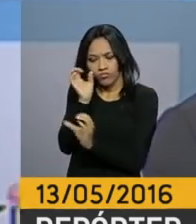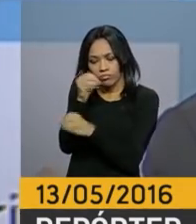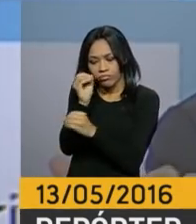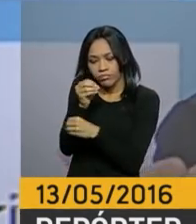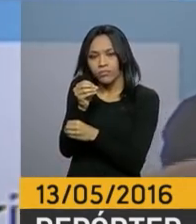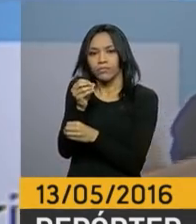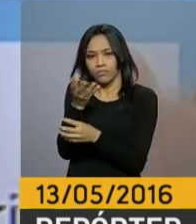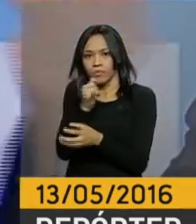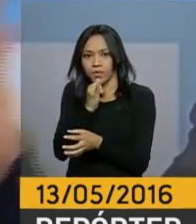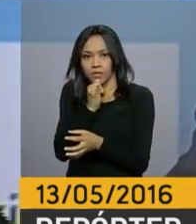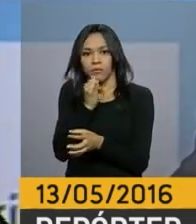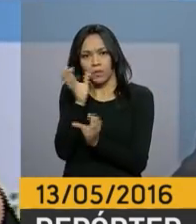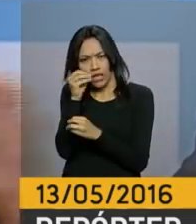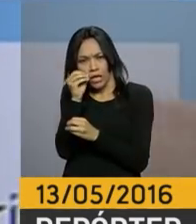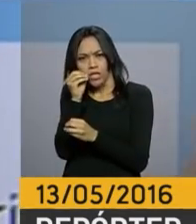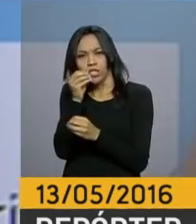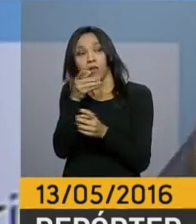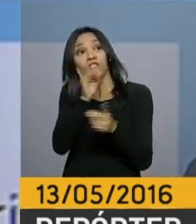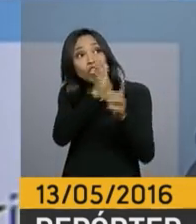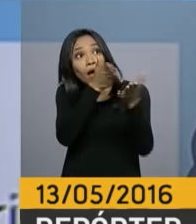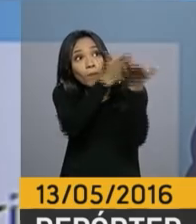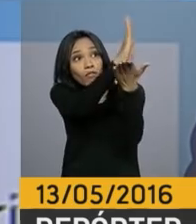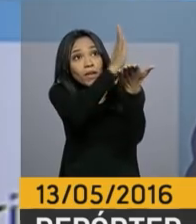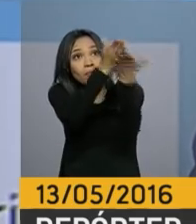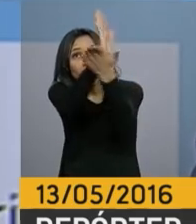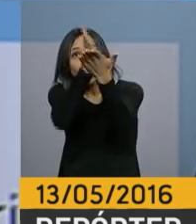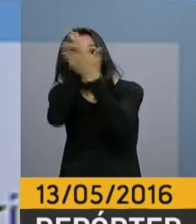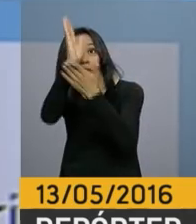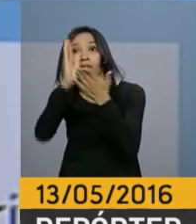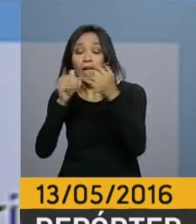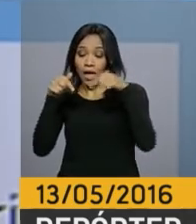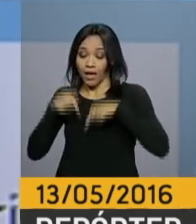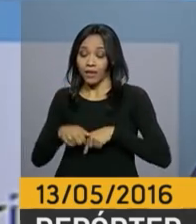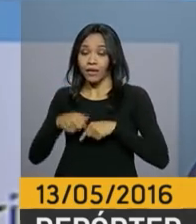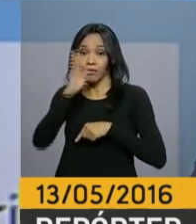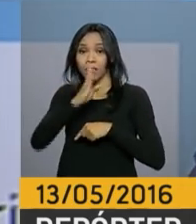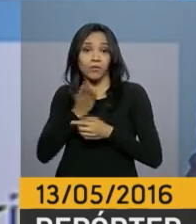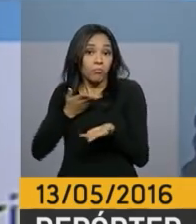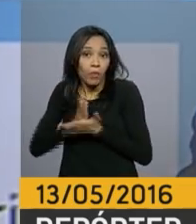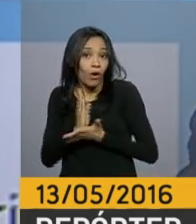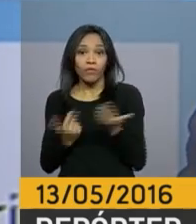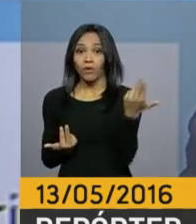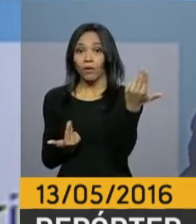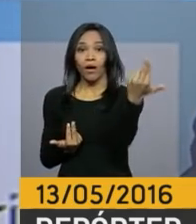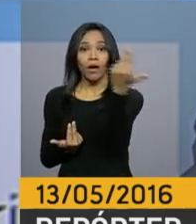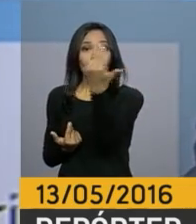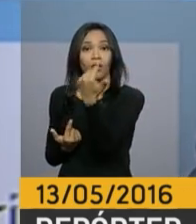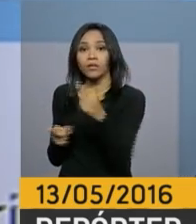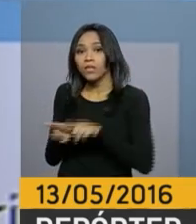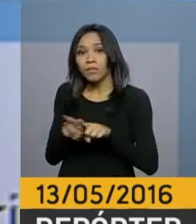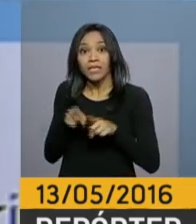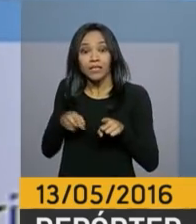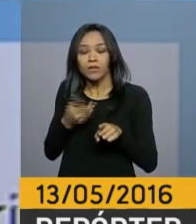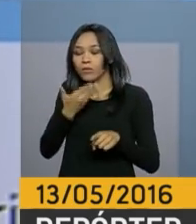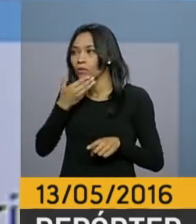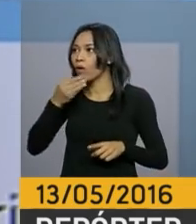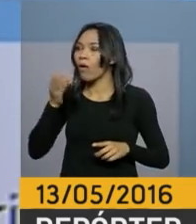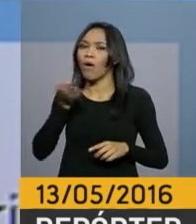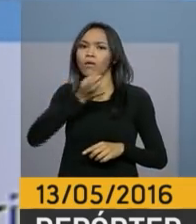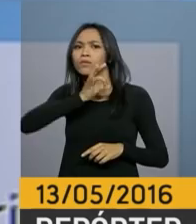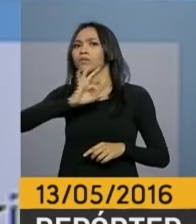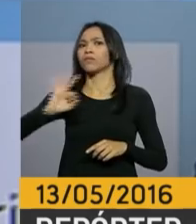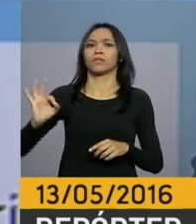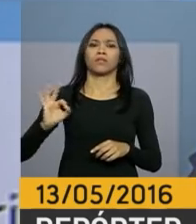do aprovados em outras agências fossem reconhecidos no Brasil isso nos daria um ganho enorme de